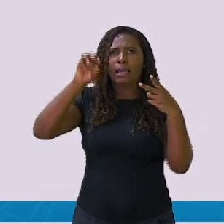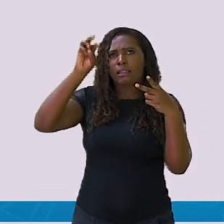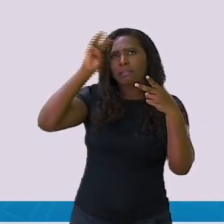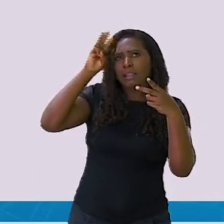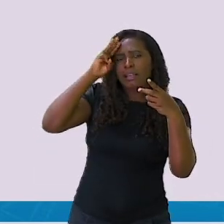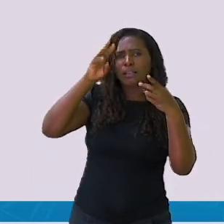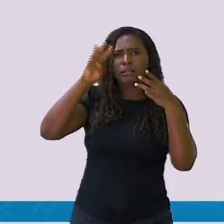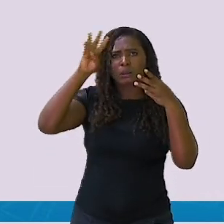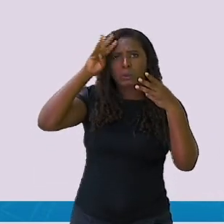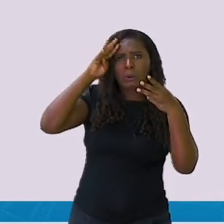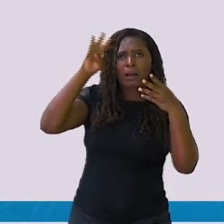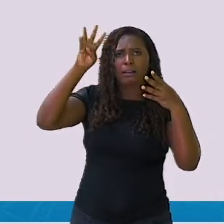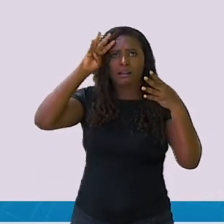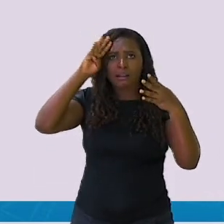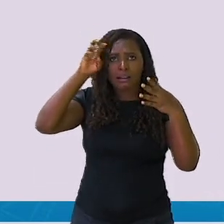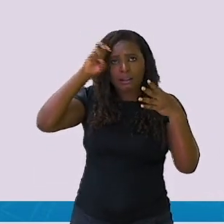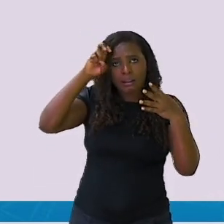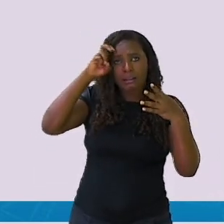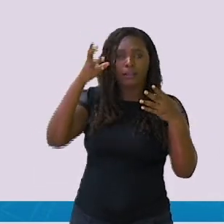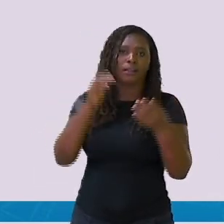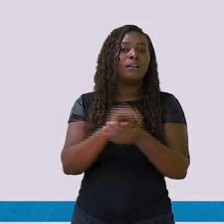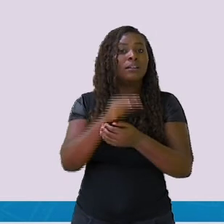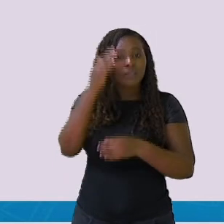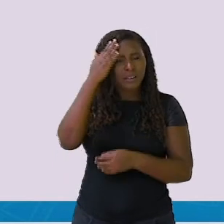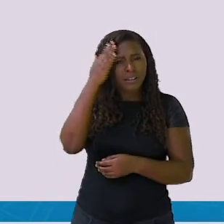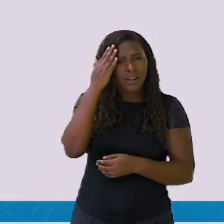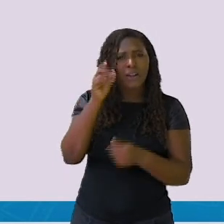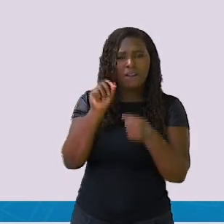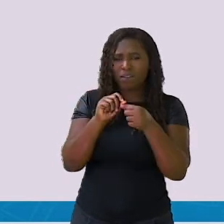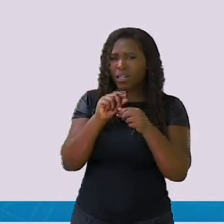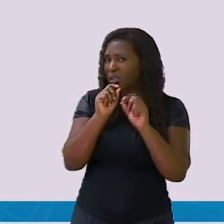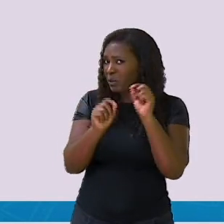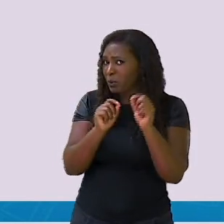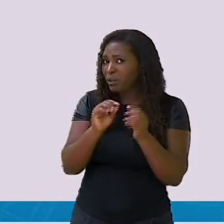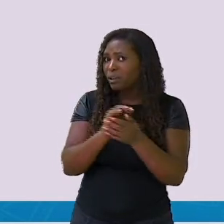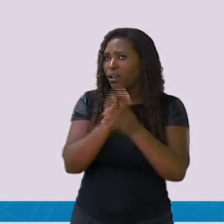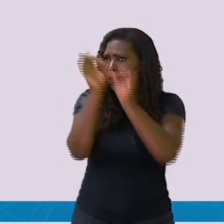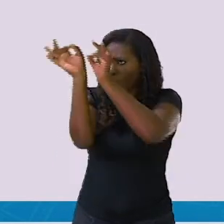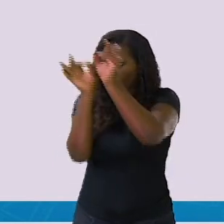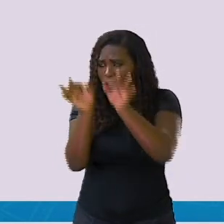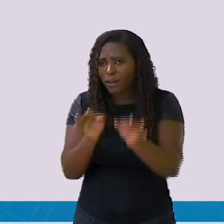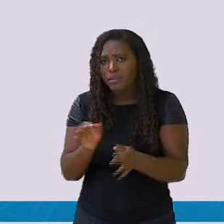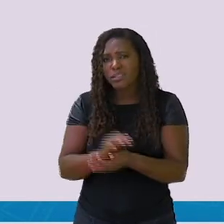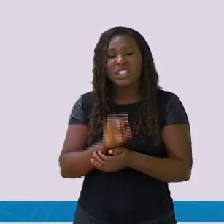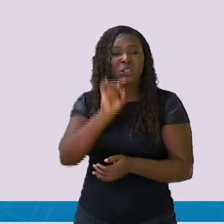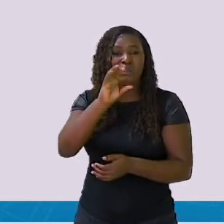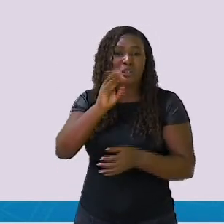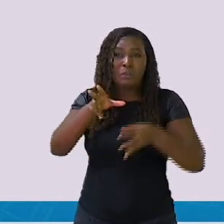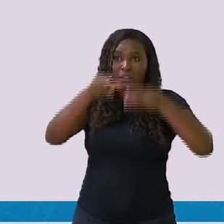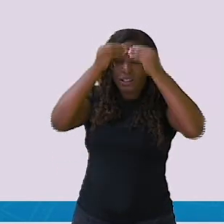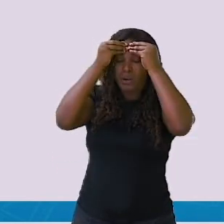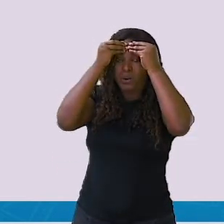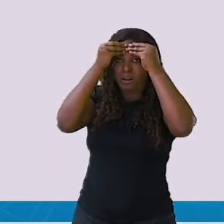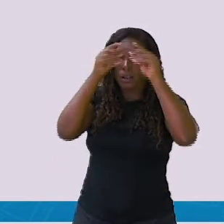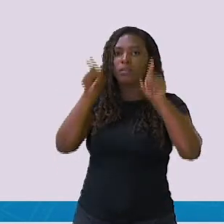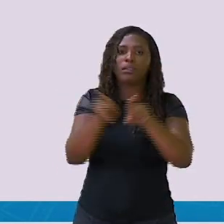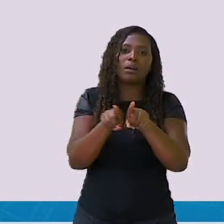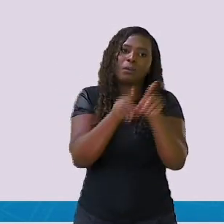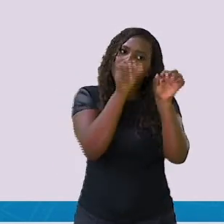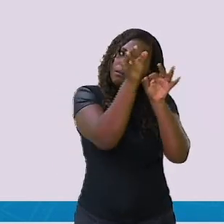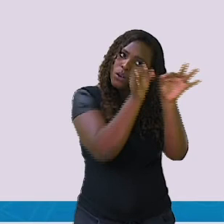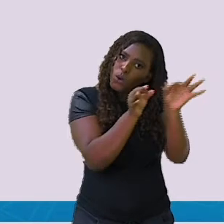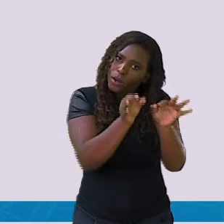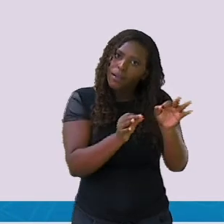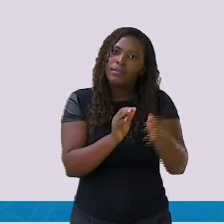né? E aí eu trouxe aqui um exemplo. Nós não falamos de vegetação brasileira, os biomas brasileiros? Então,